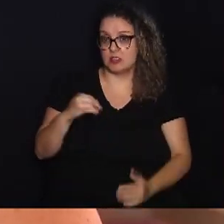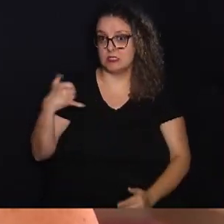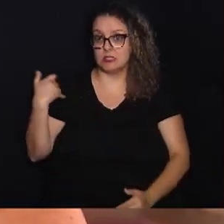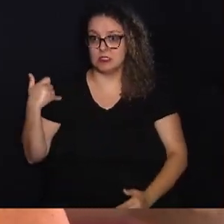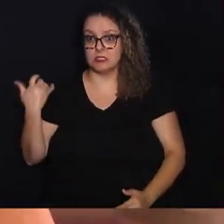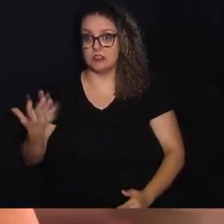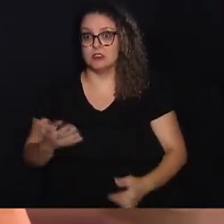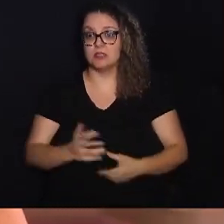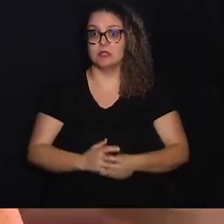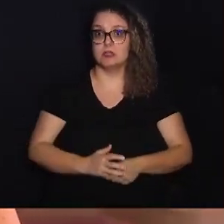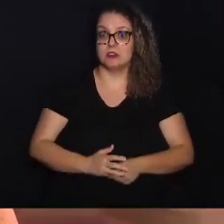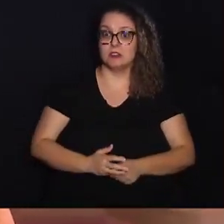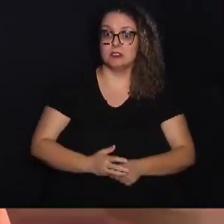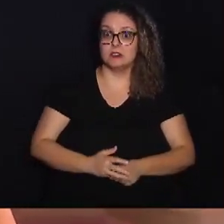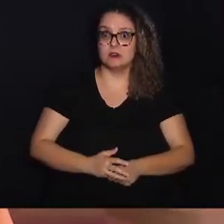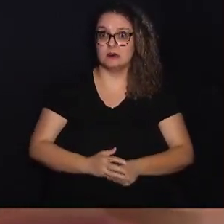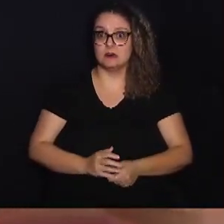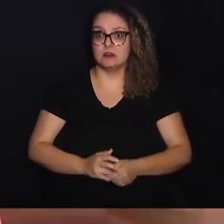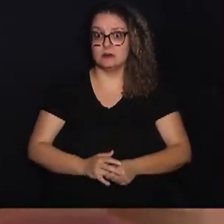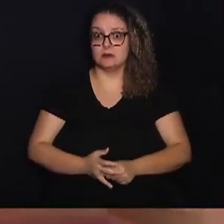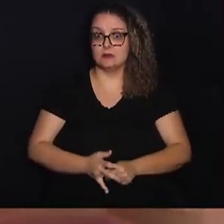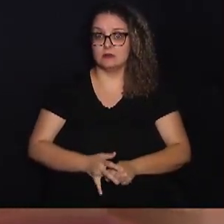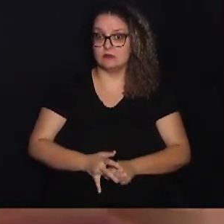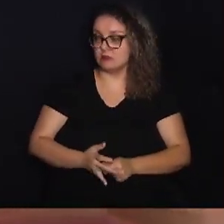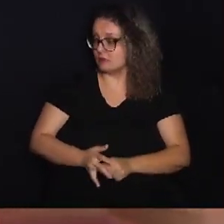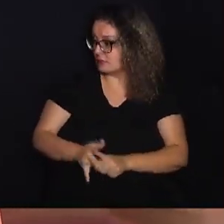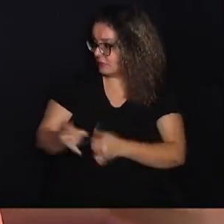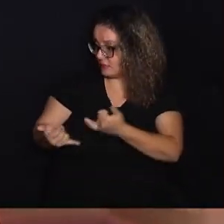idade e brincam,